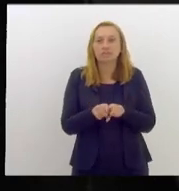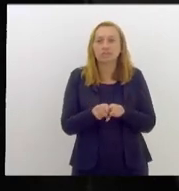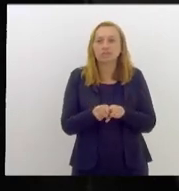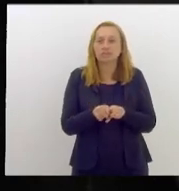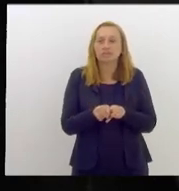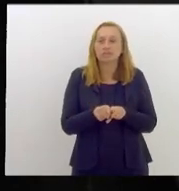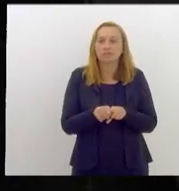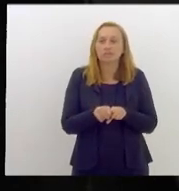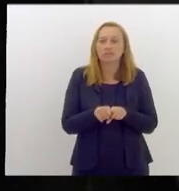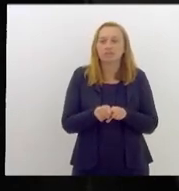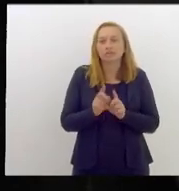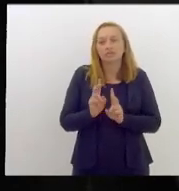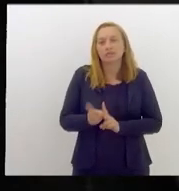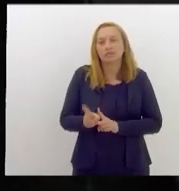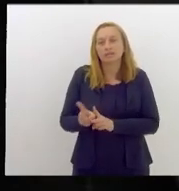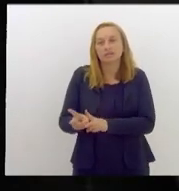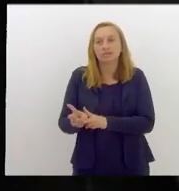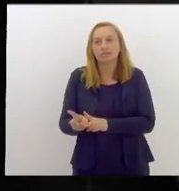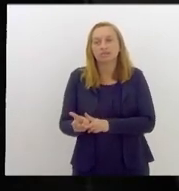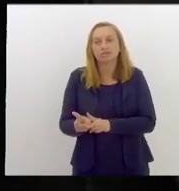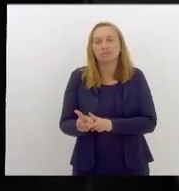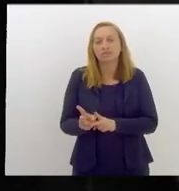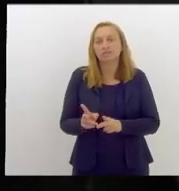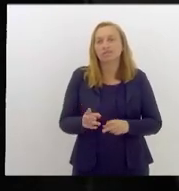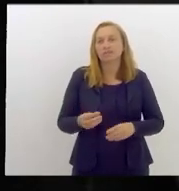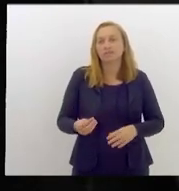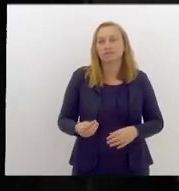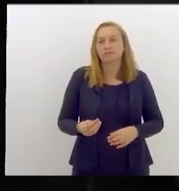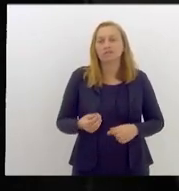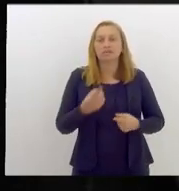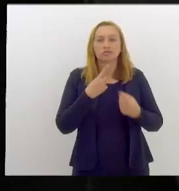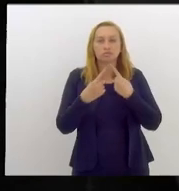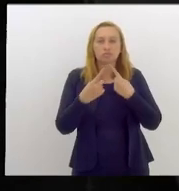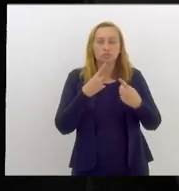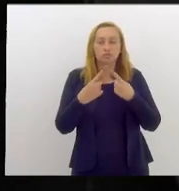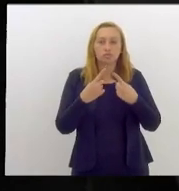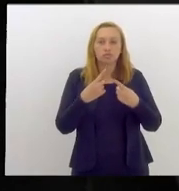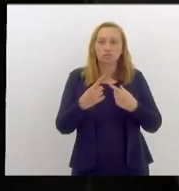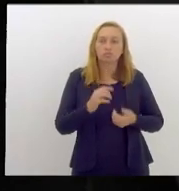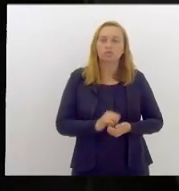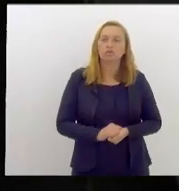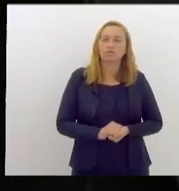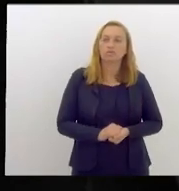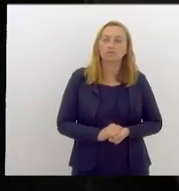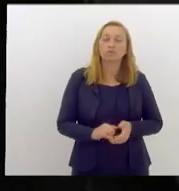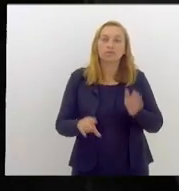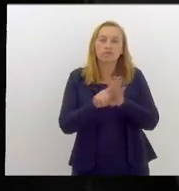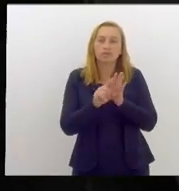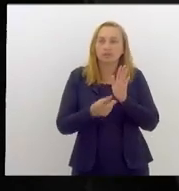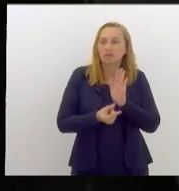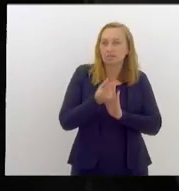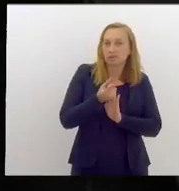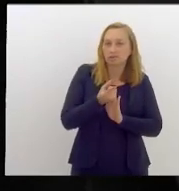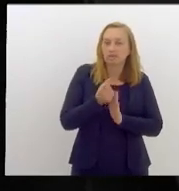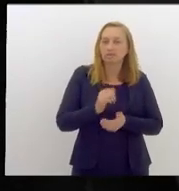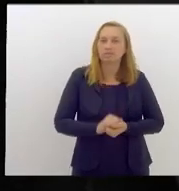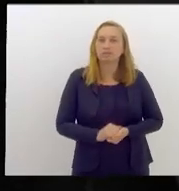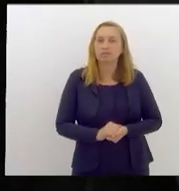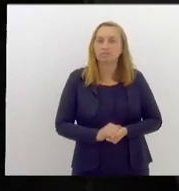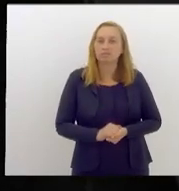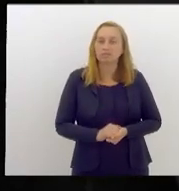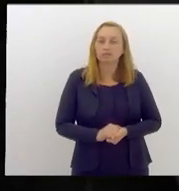dar sequência a nossa participação nos debates sobre a lei orçamentária anual